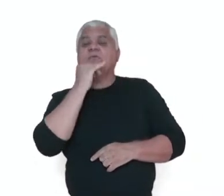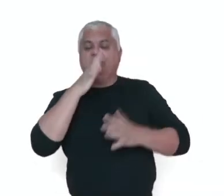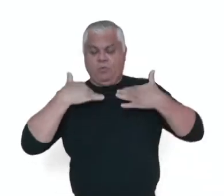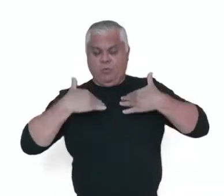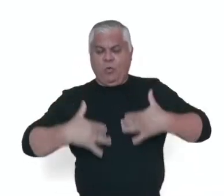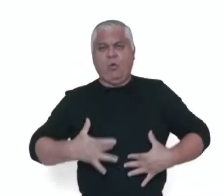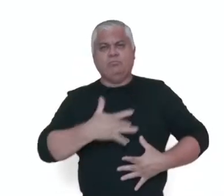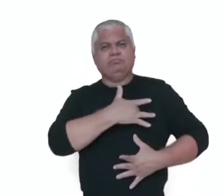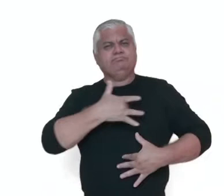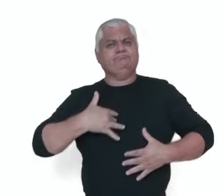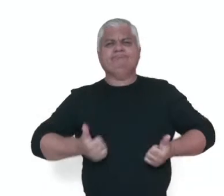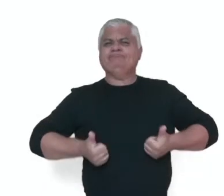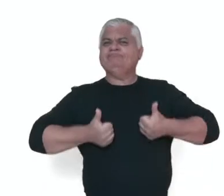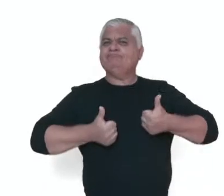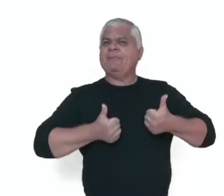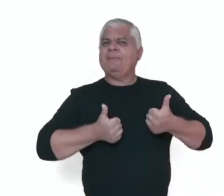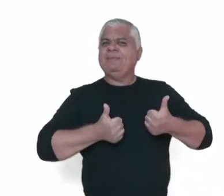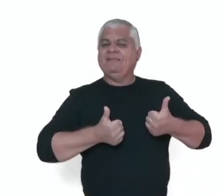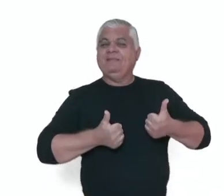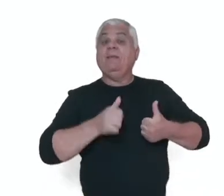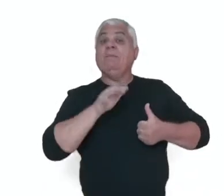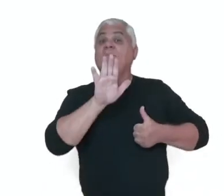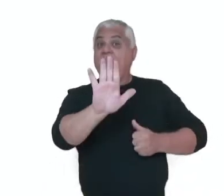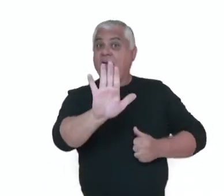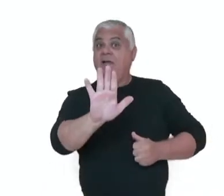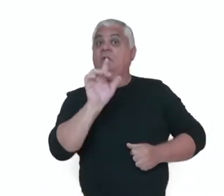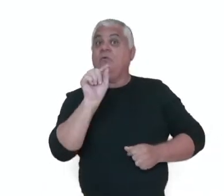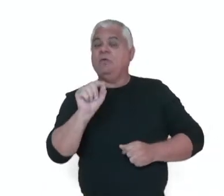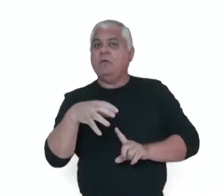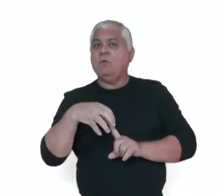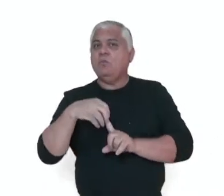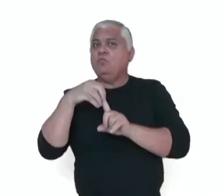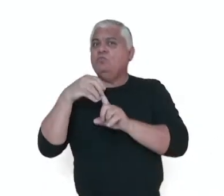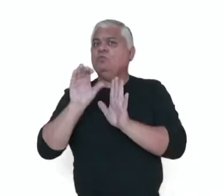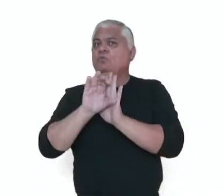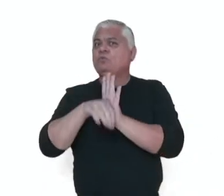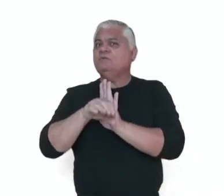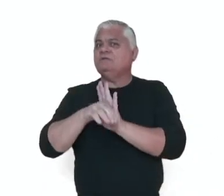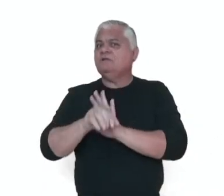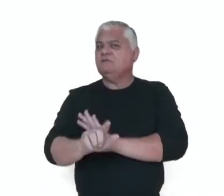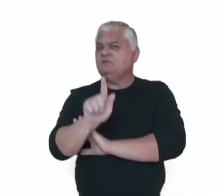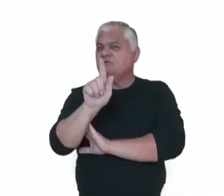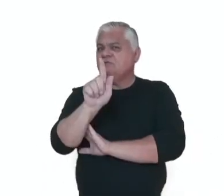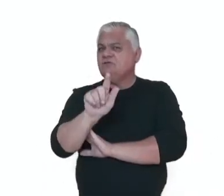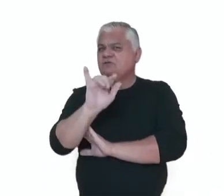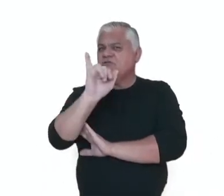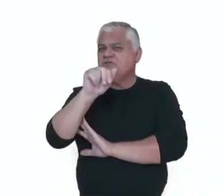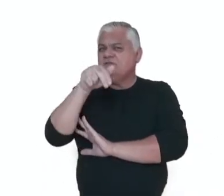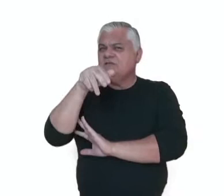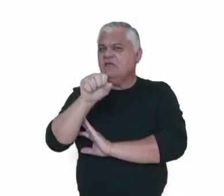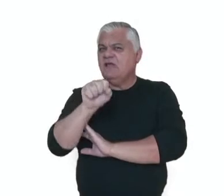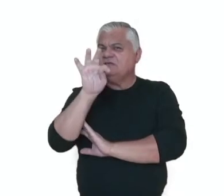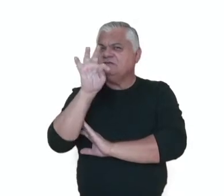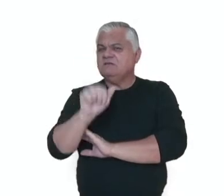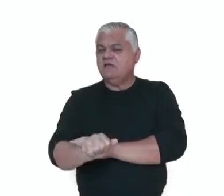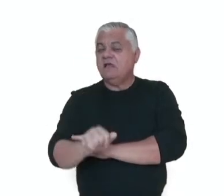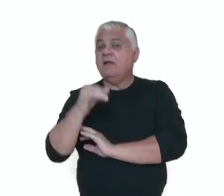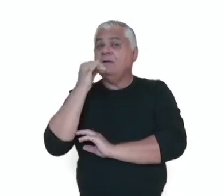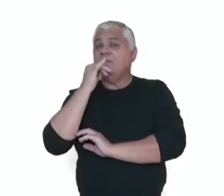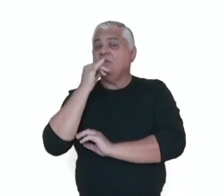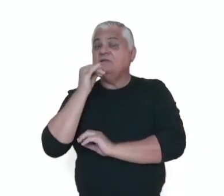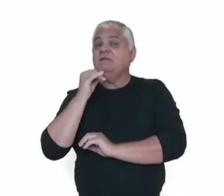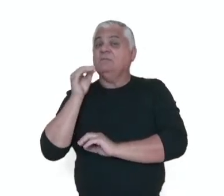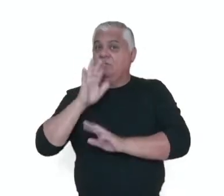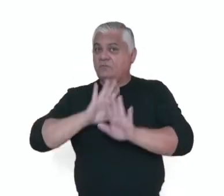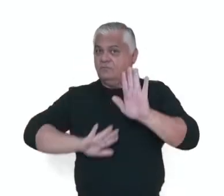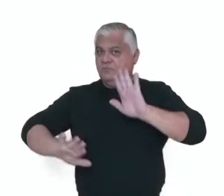saudável. Portanto, entendemos que estabelecer um único conceito de ginástica provavelmente restringiria o alcance